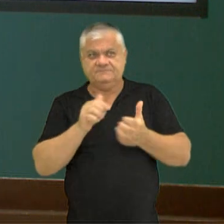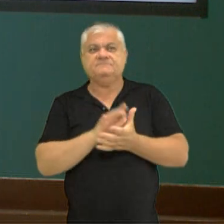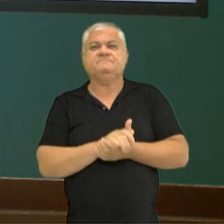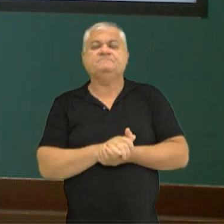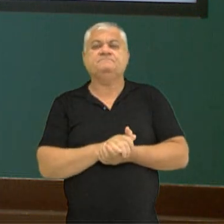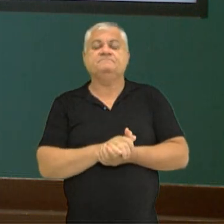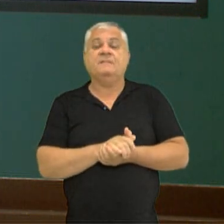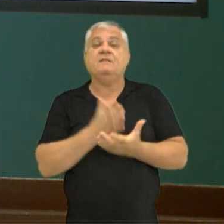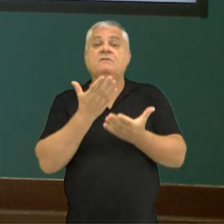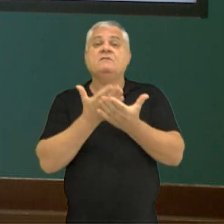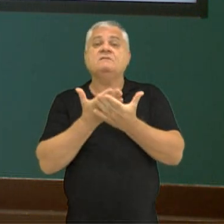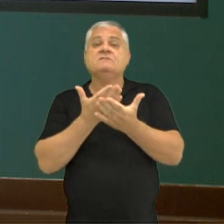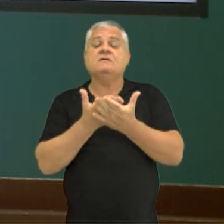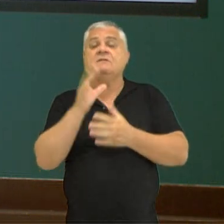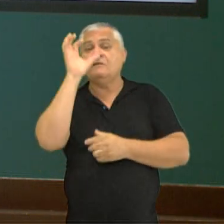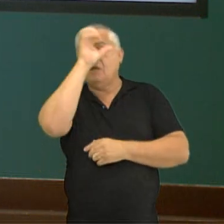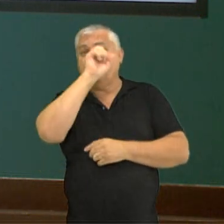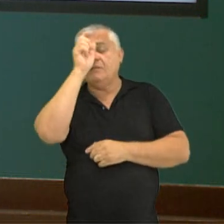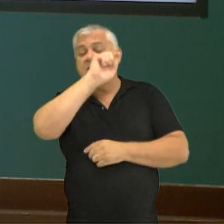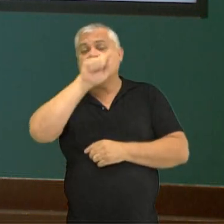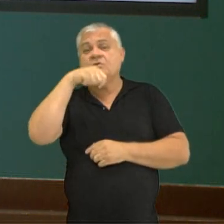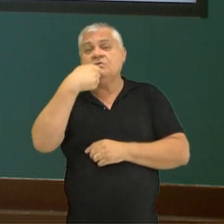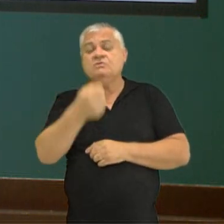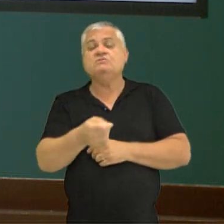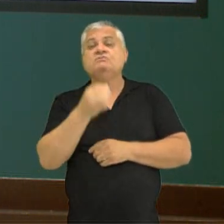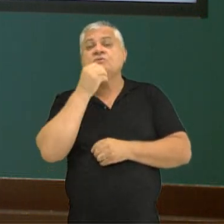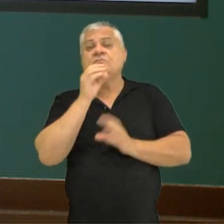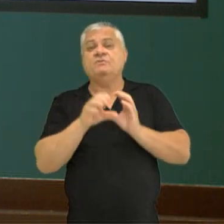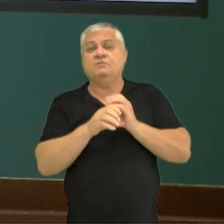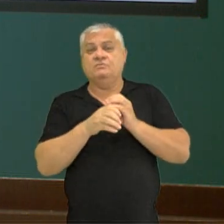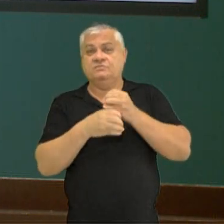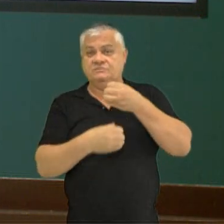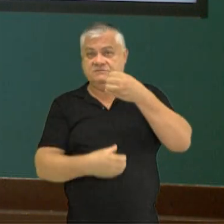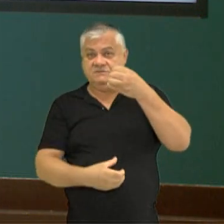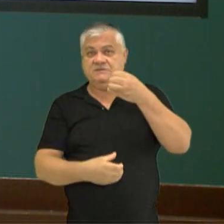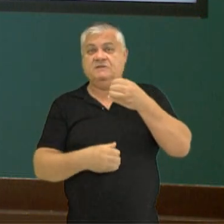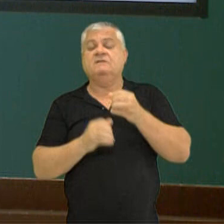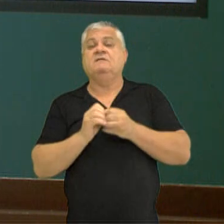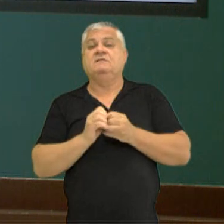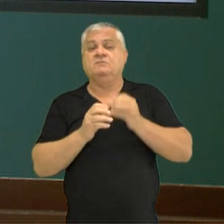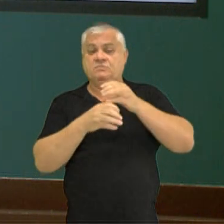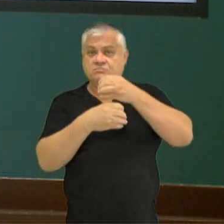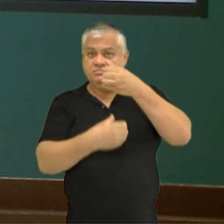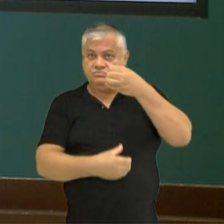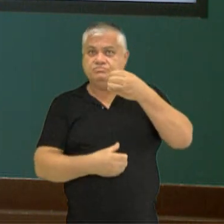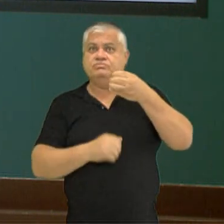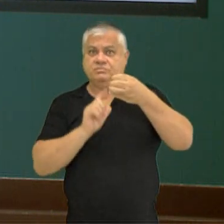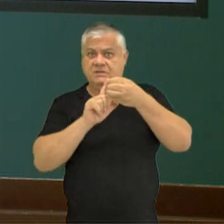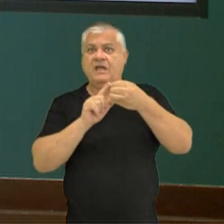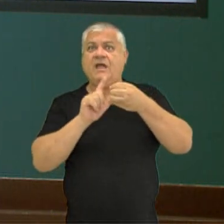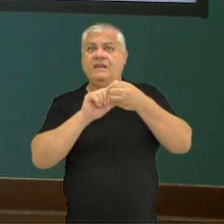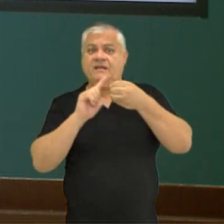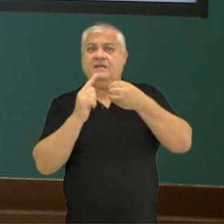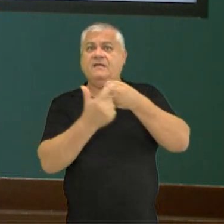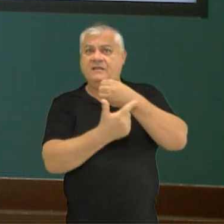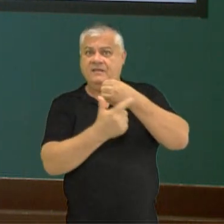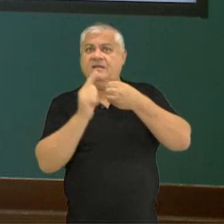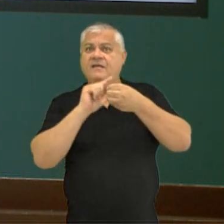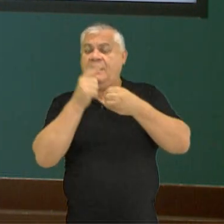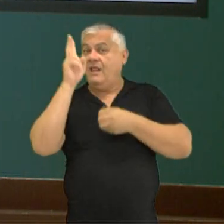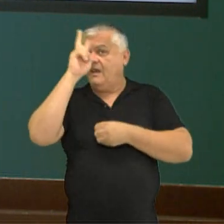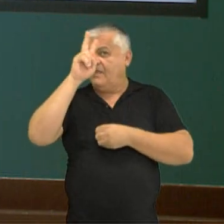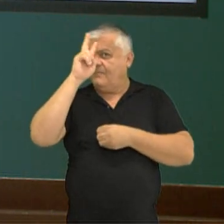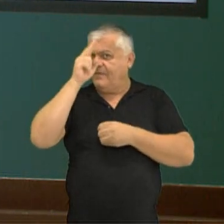gente? Nessa aula nós conversamos especificamente sobre o cilindro, especificamente a área,